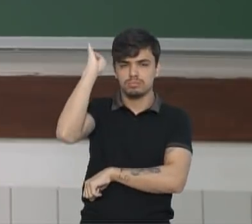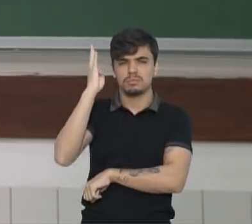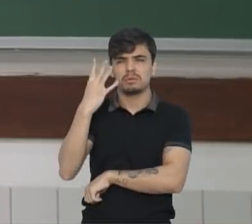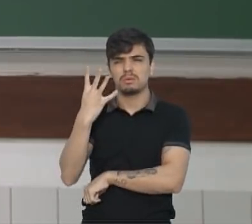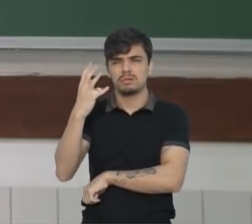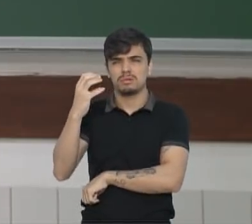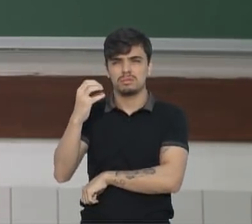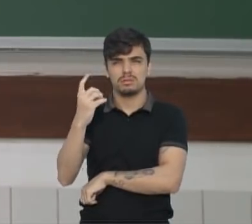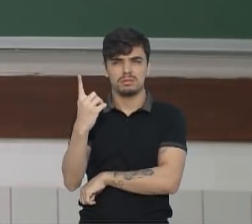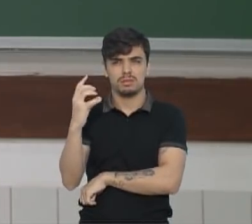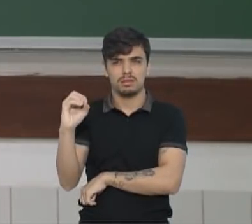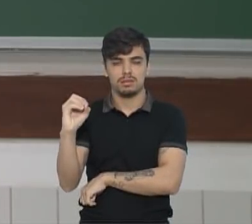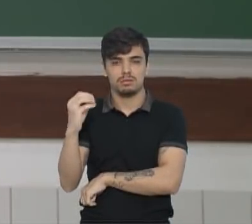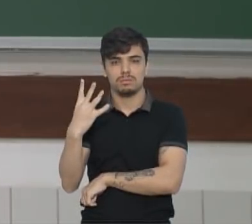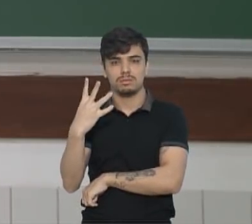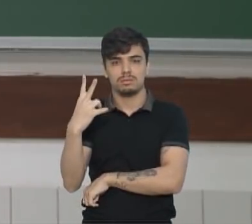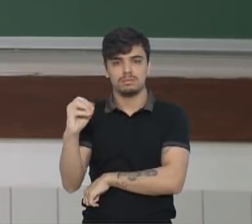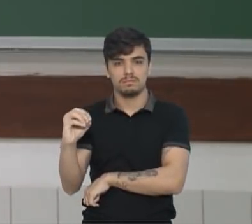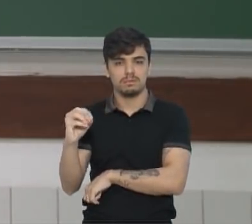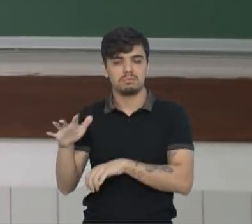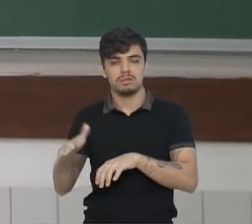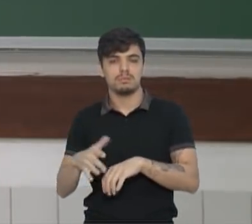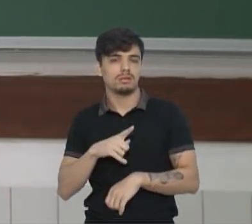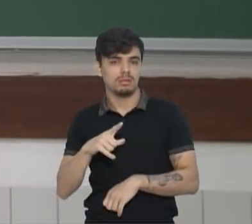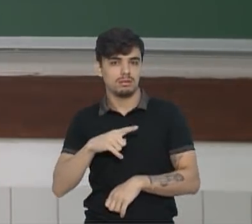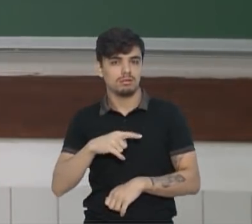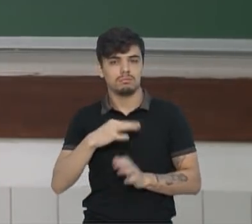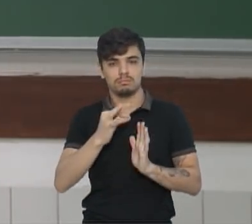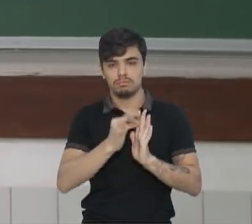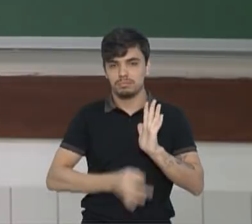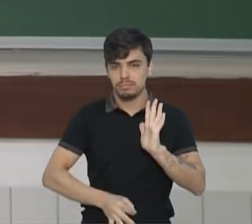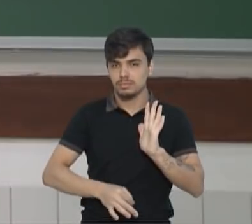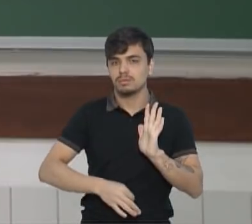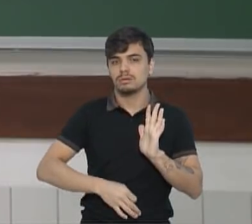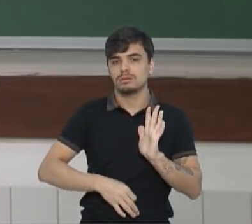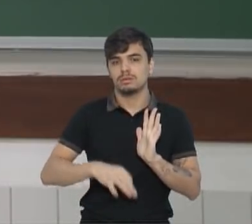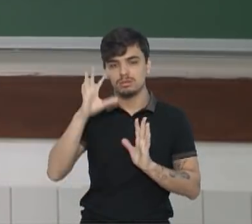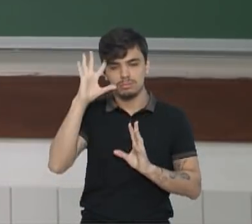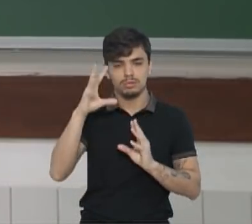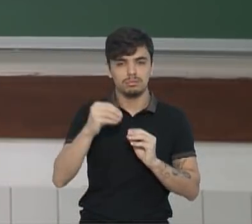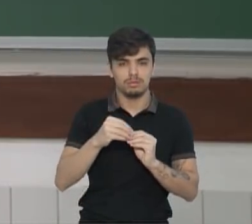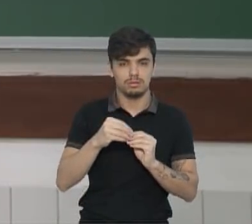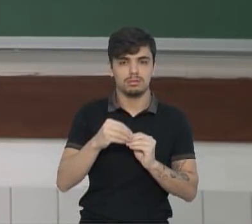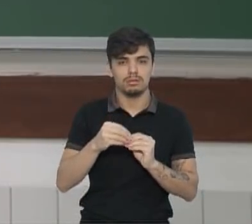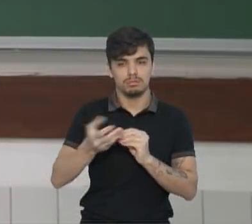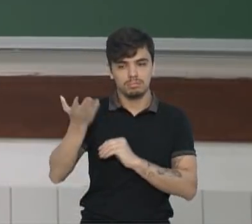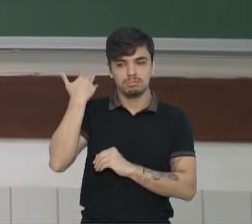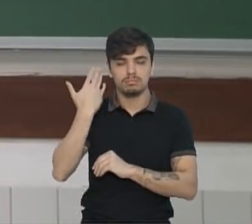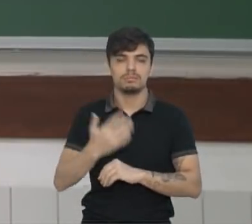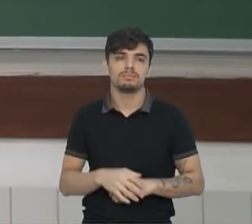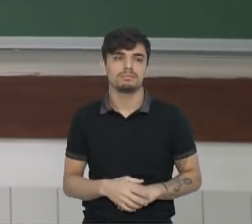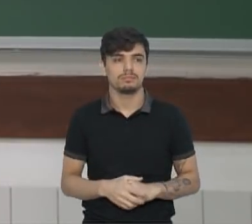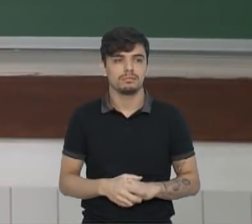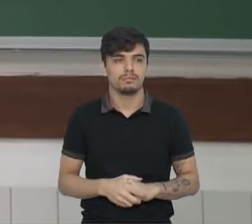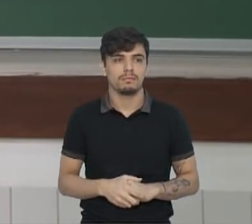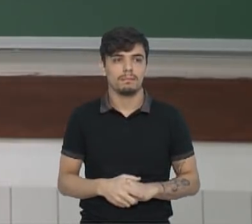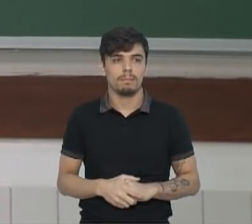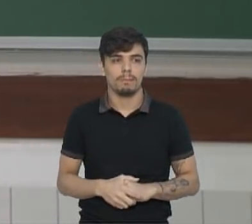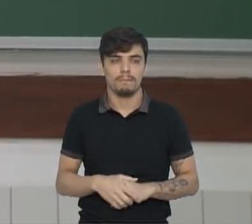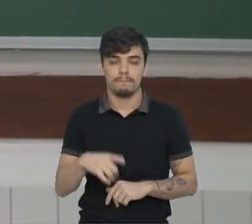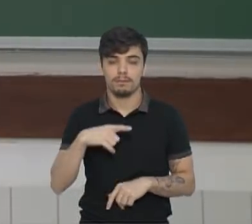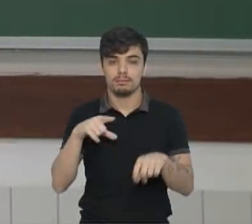ou 420, então ele tem relatos assim que são interessantíssimos, que ajudam a gente a reconstruir o passado. A